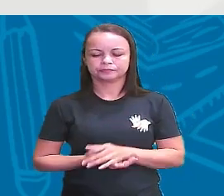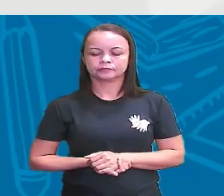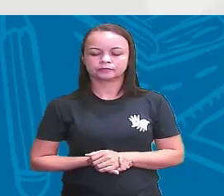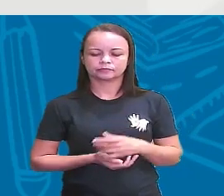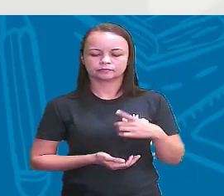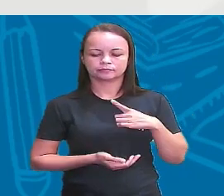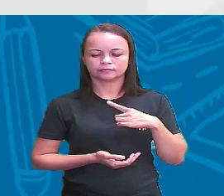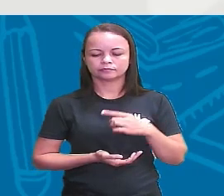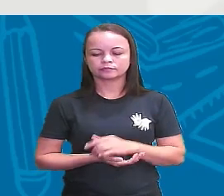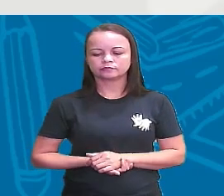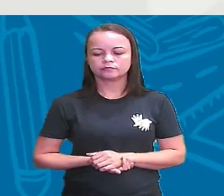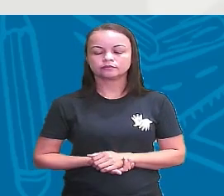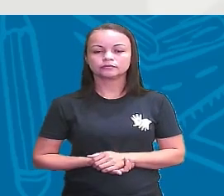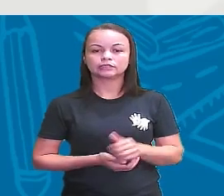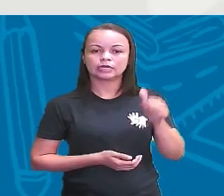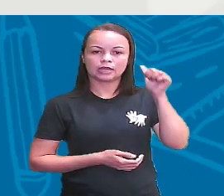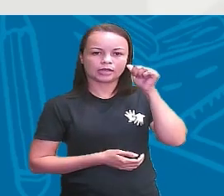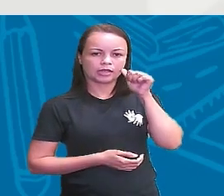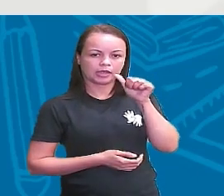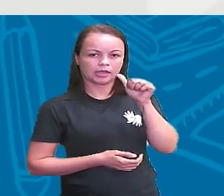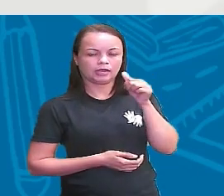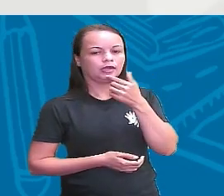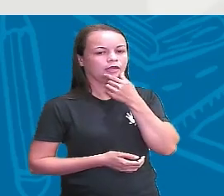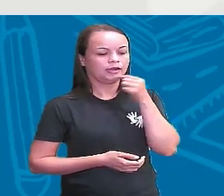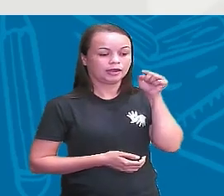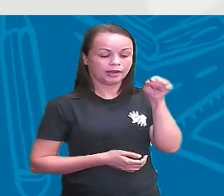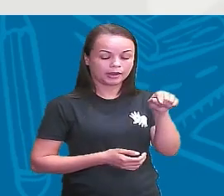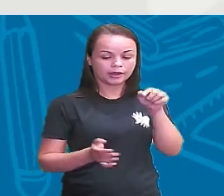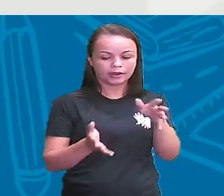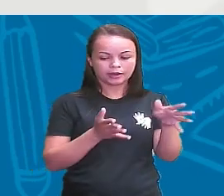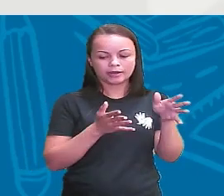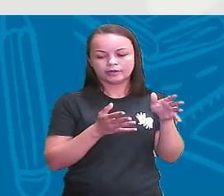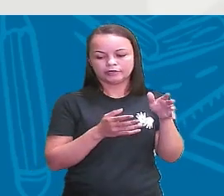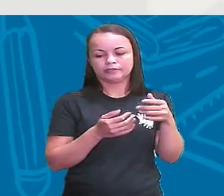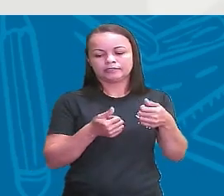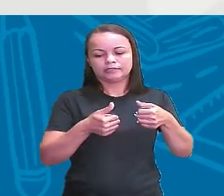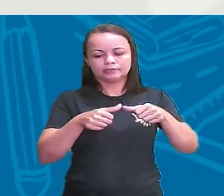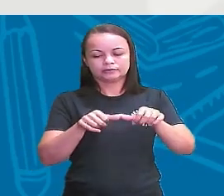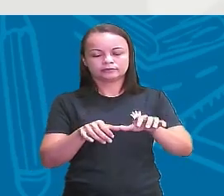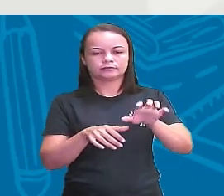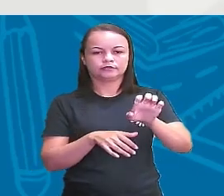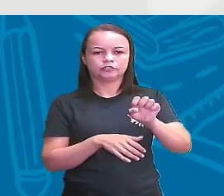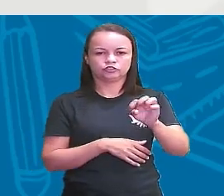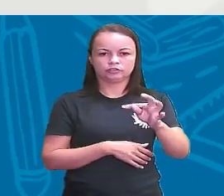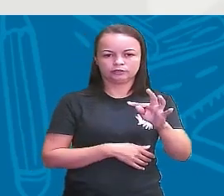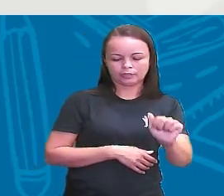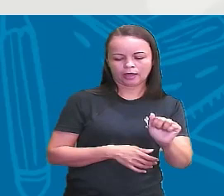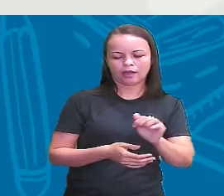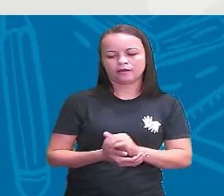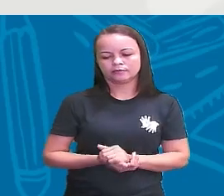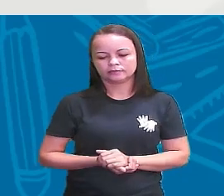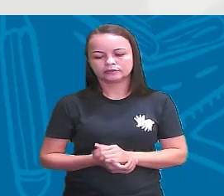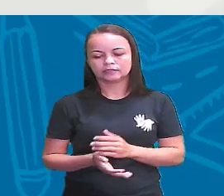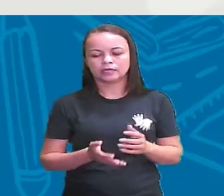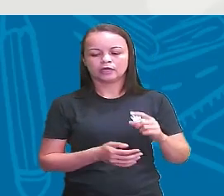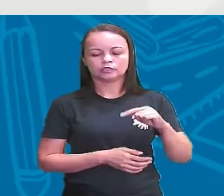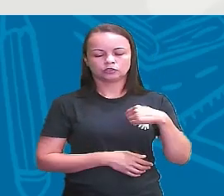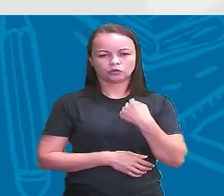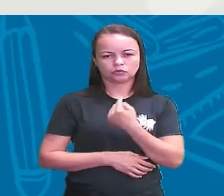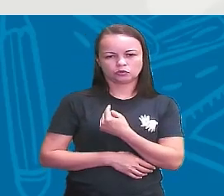tem, ó, ele, ella e usted está, nosotros ou